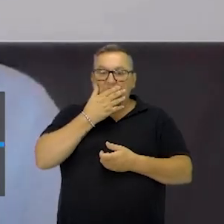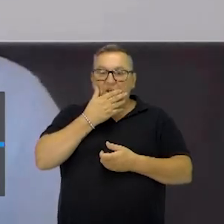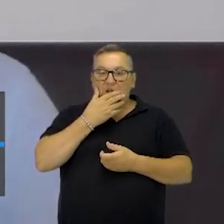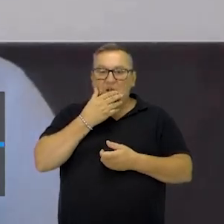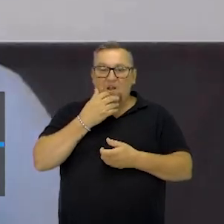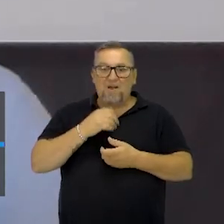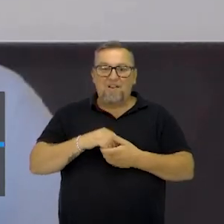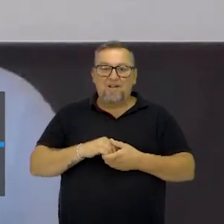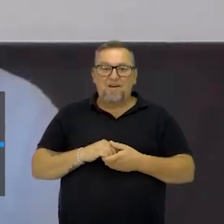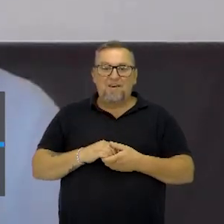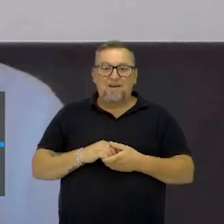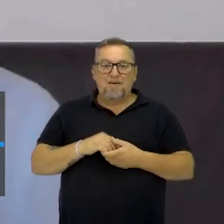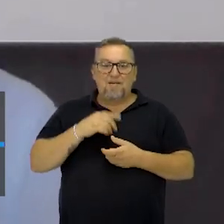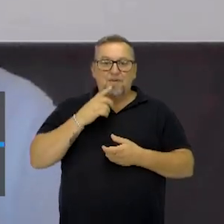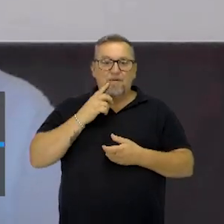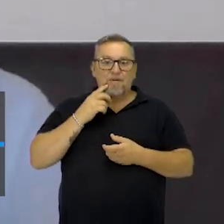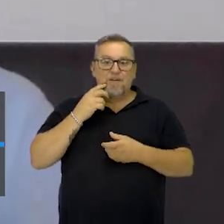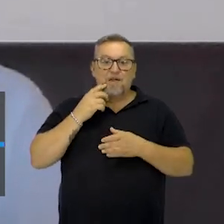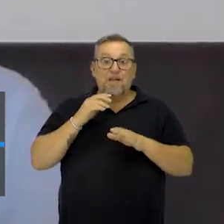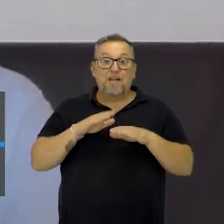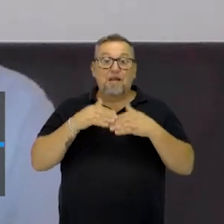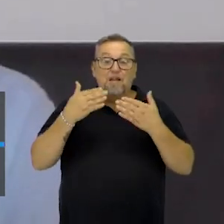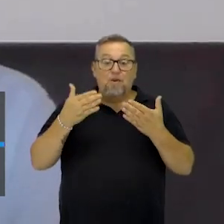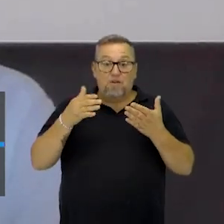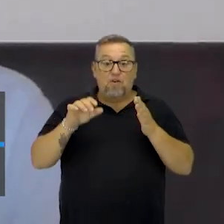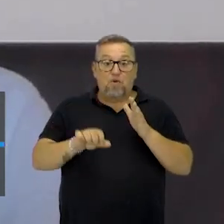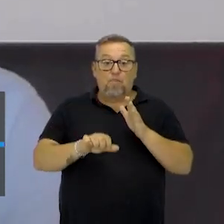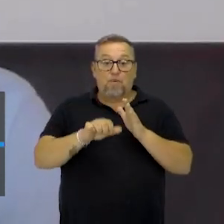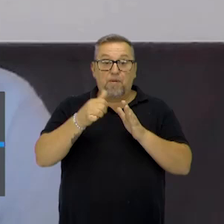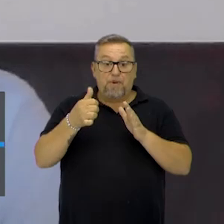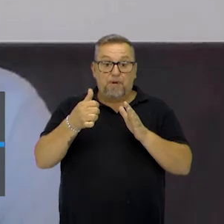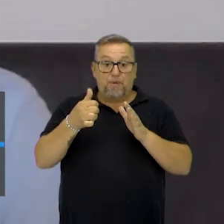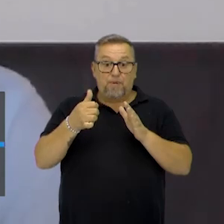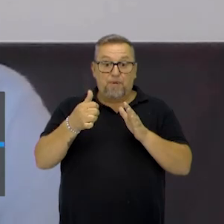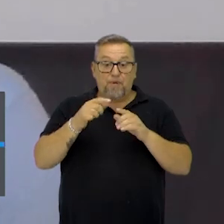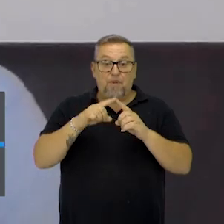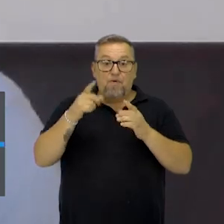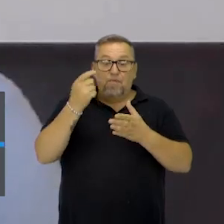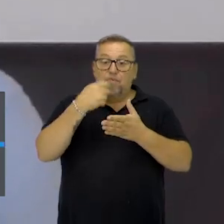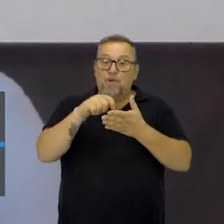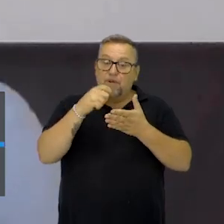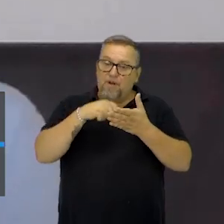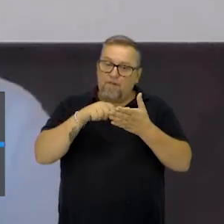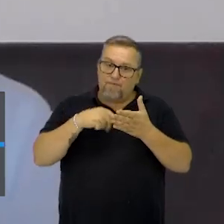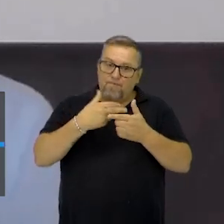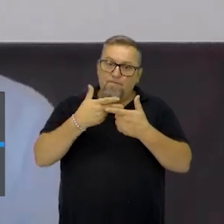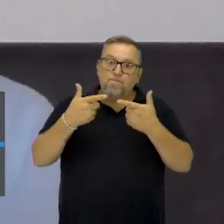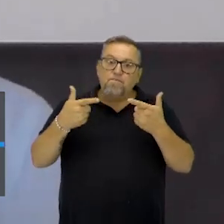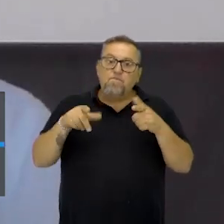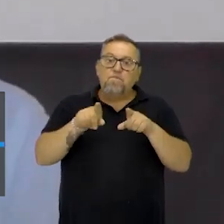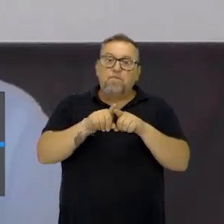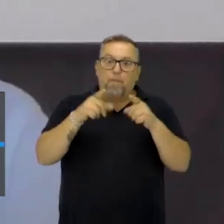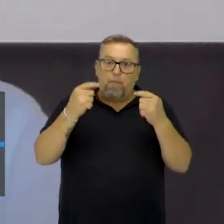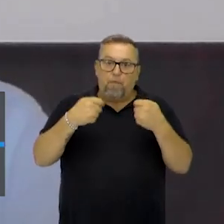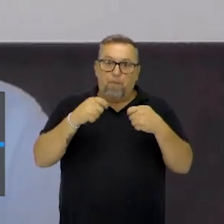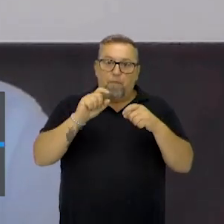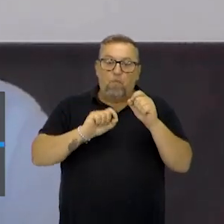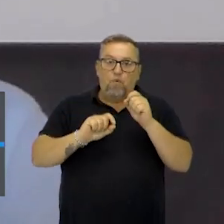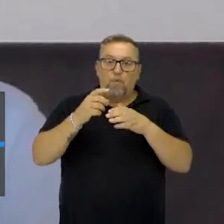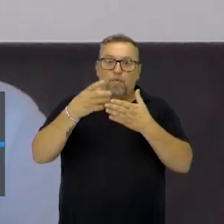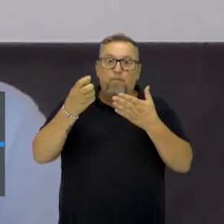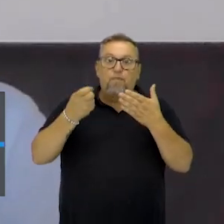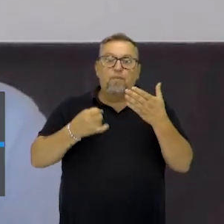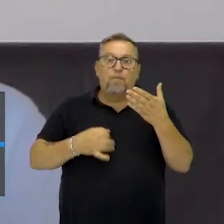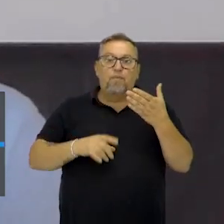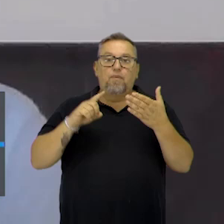Olá, Silene, vamos lá. Então, assim, primeiro, né, para escrever o artigo de divulgação científica, precisamos definir o